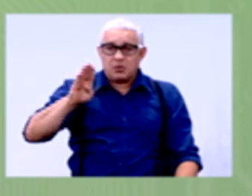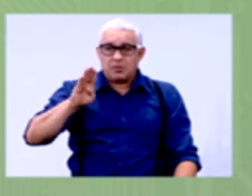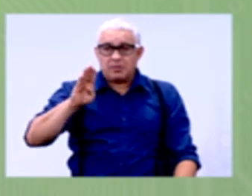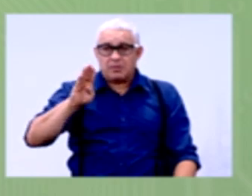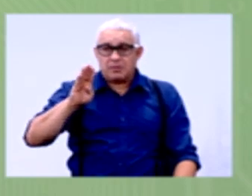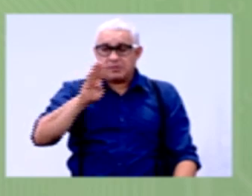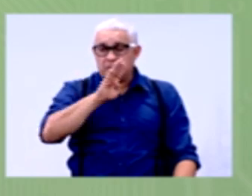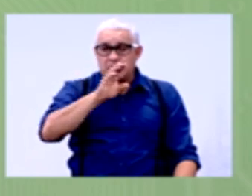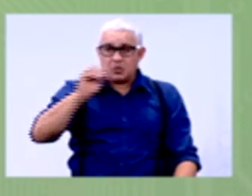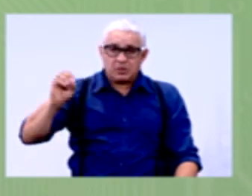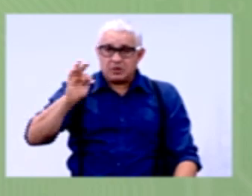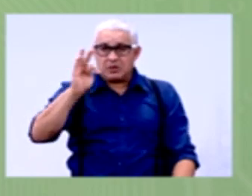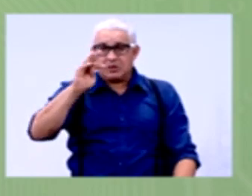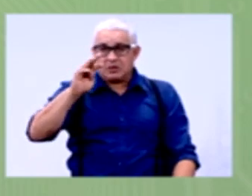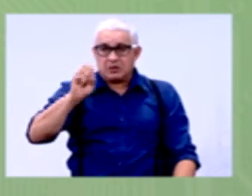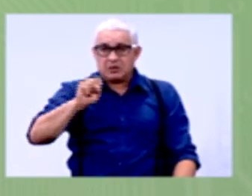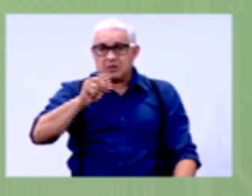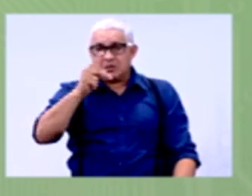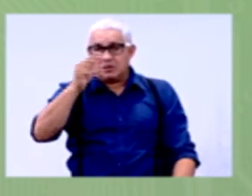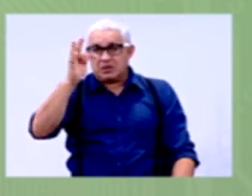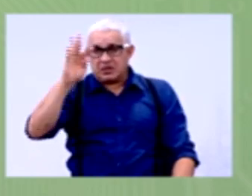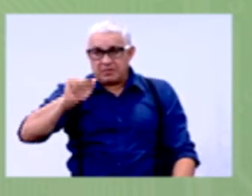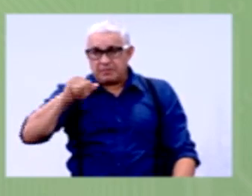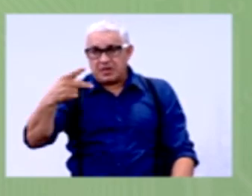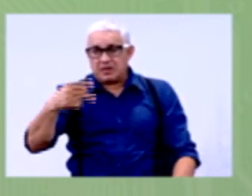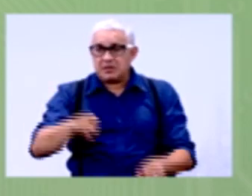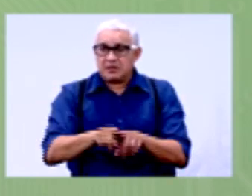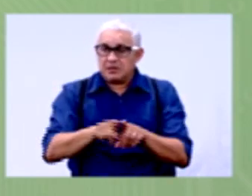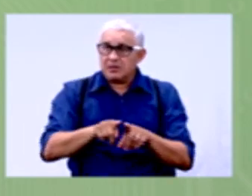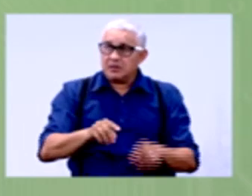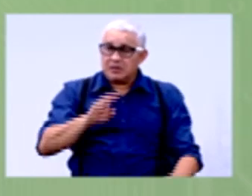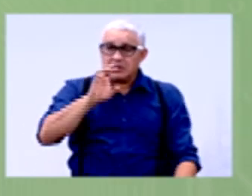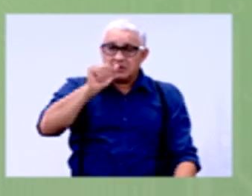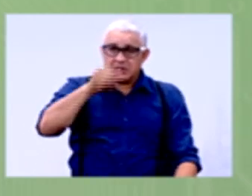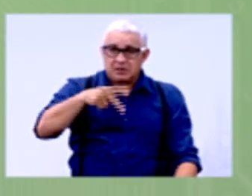tanto campos de texto quanto o botão de confirmar.